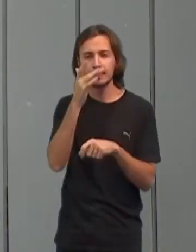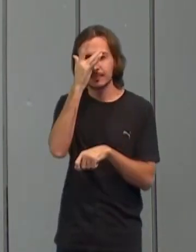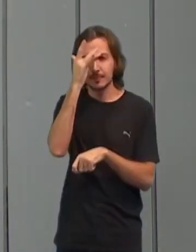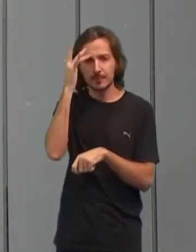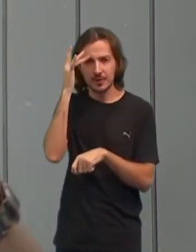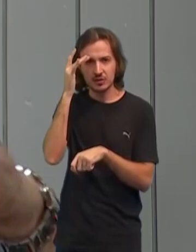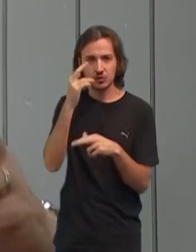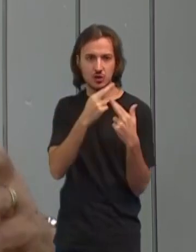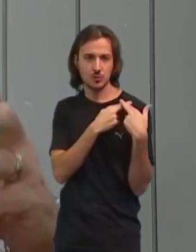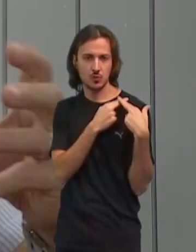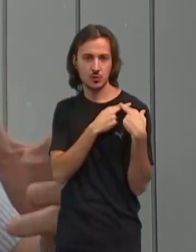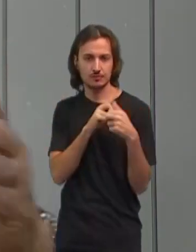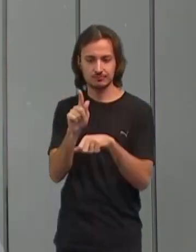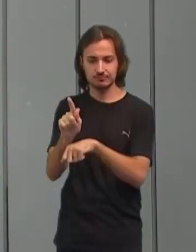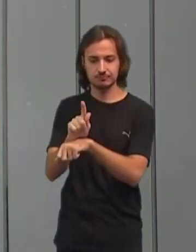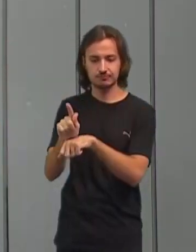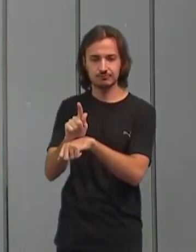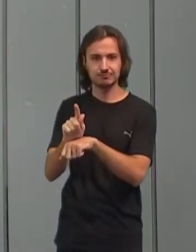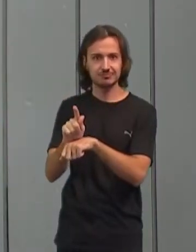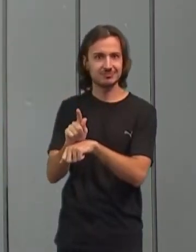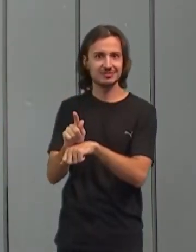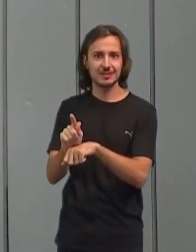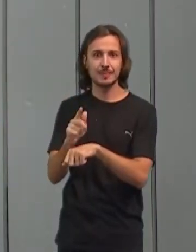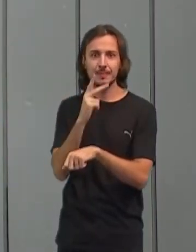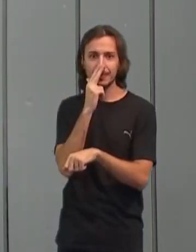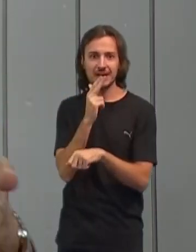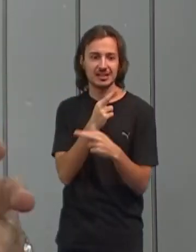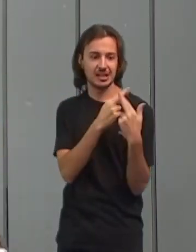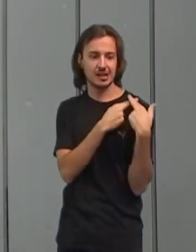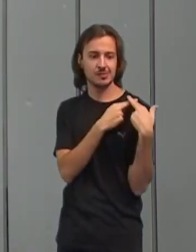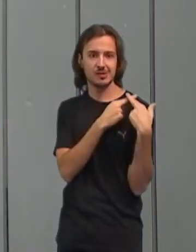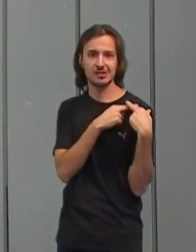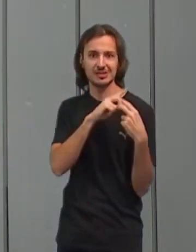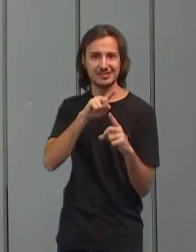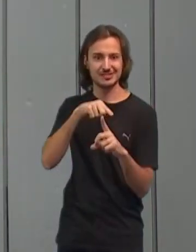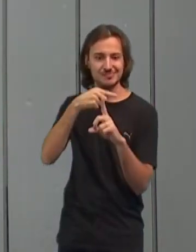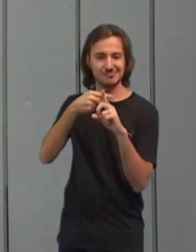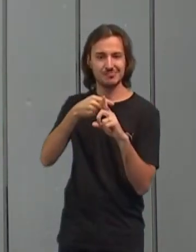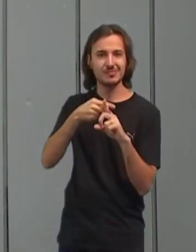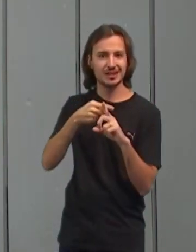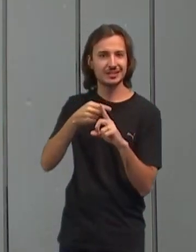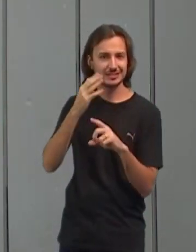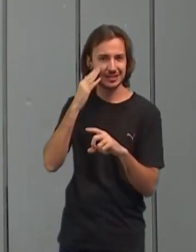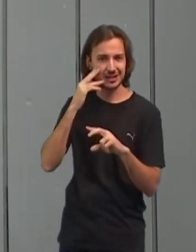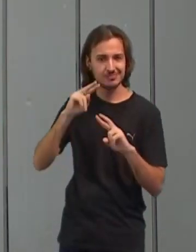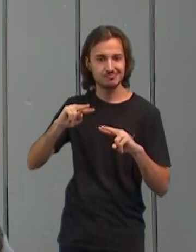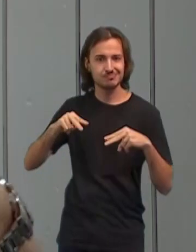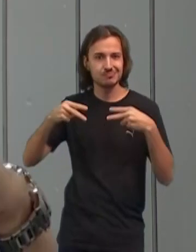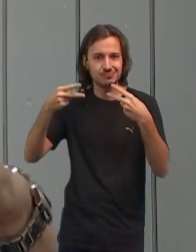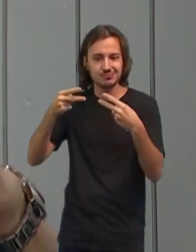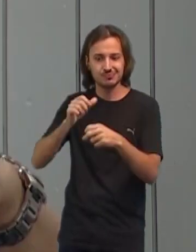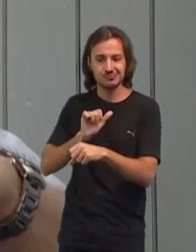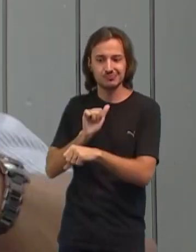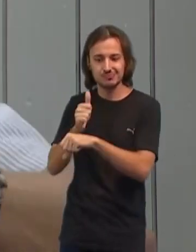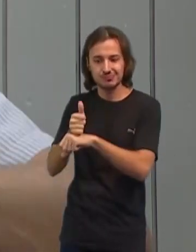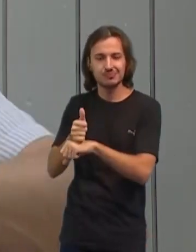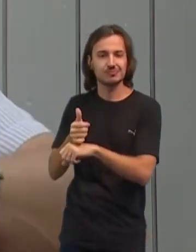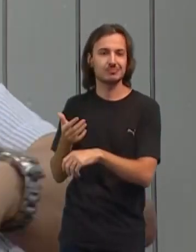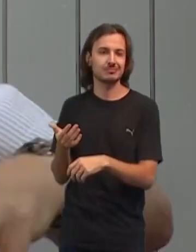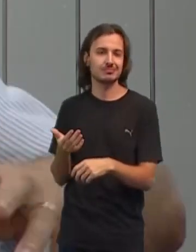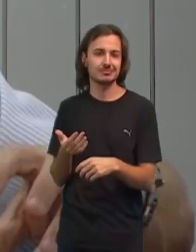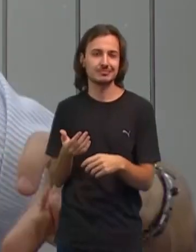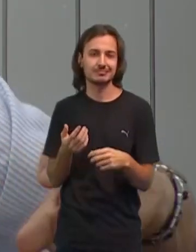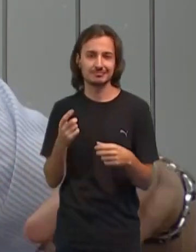supervisores, mais uma atividade e uma responsabilidade. Para que o